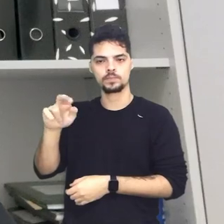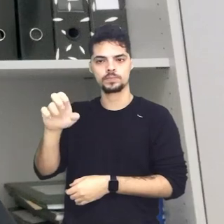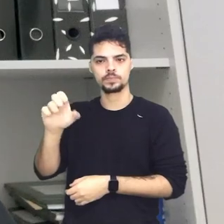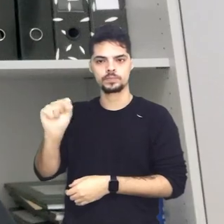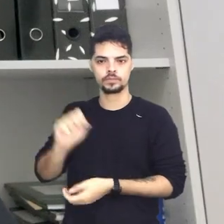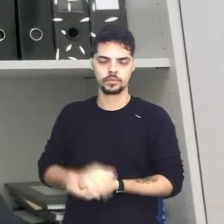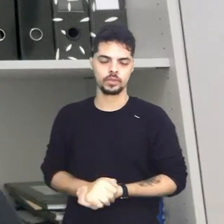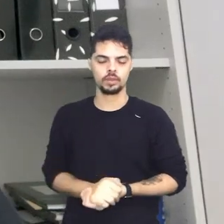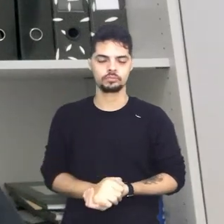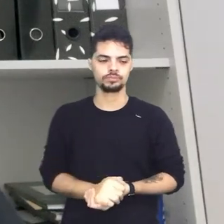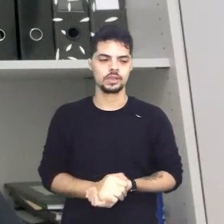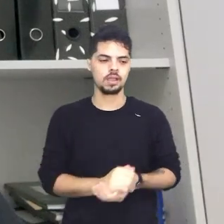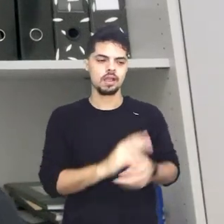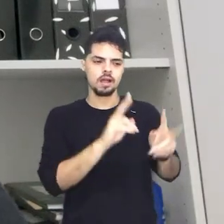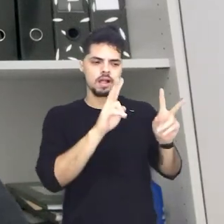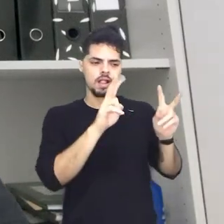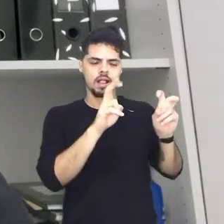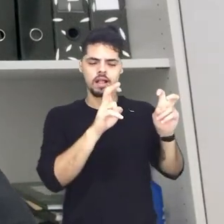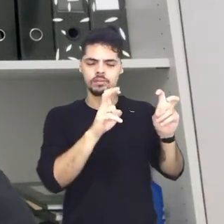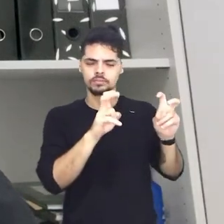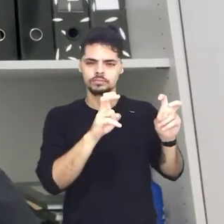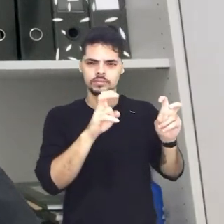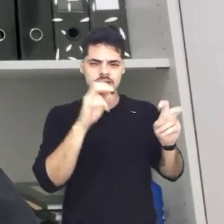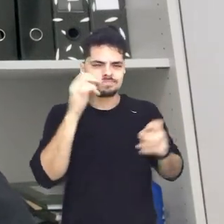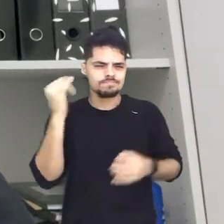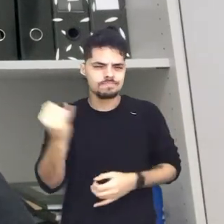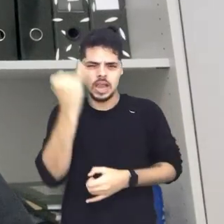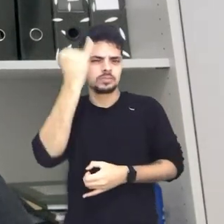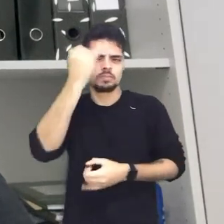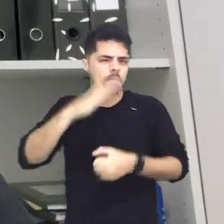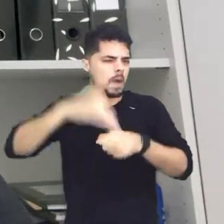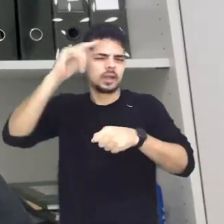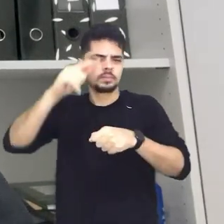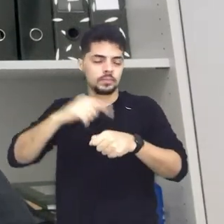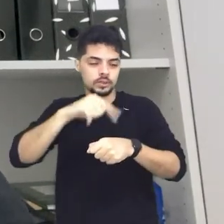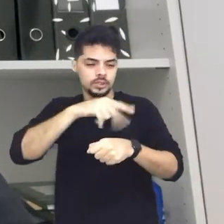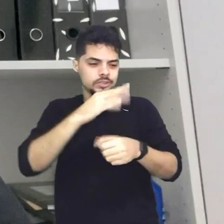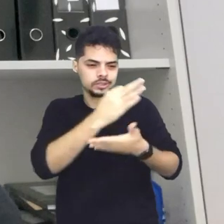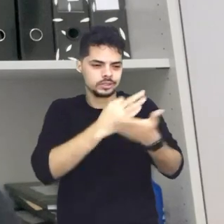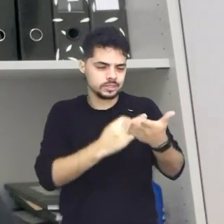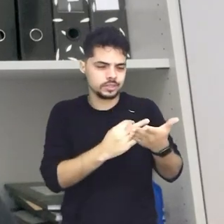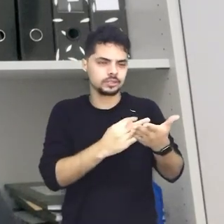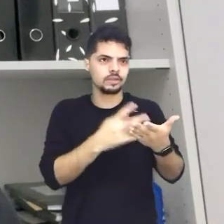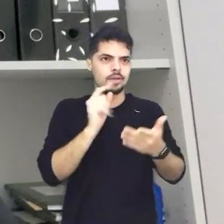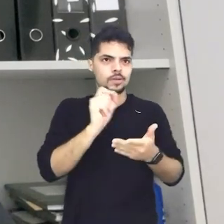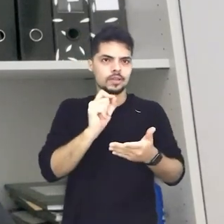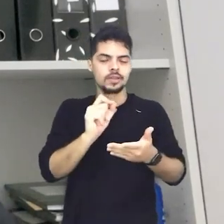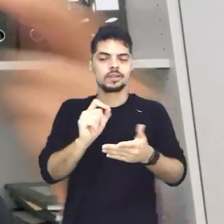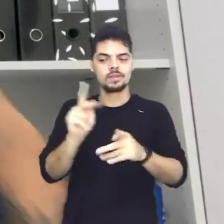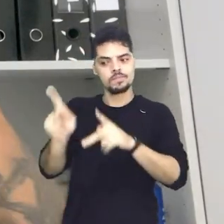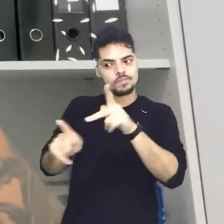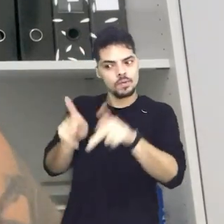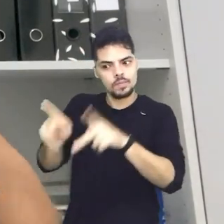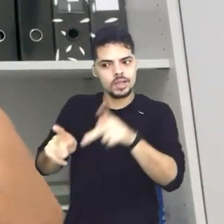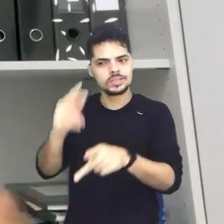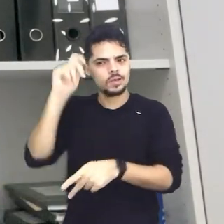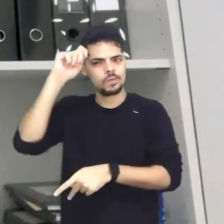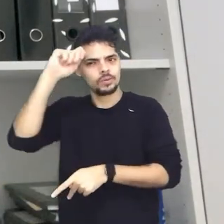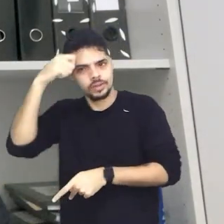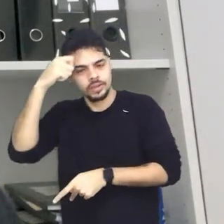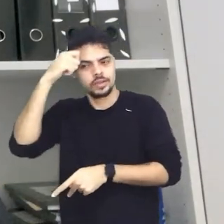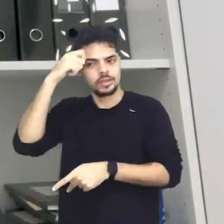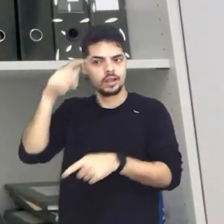Sergipe. A tese central do texto é a de que os escravizados, os alforriados e as